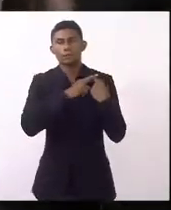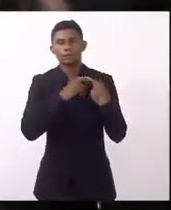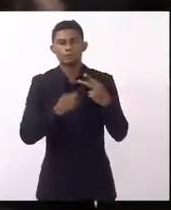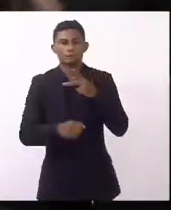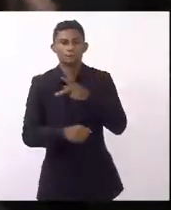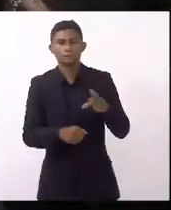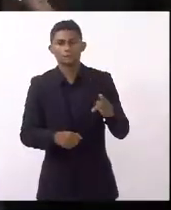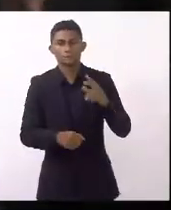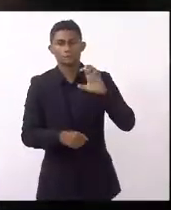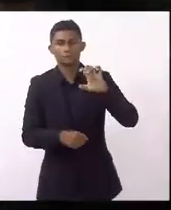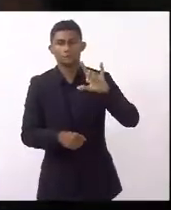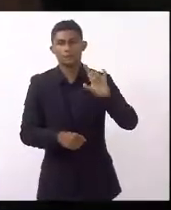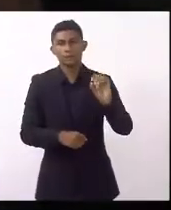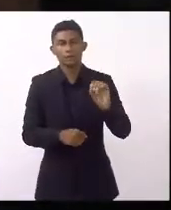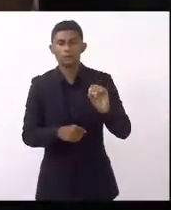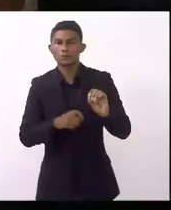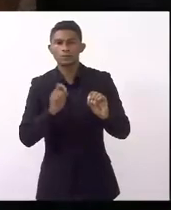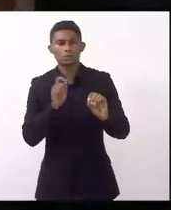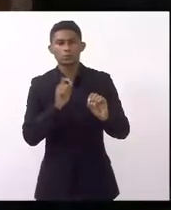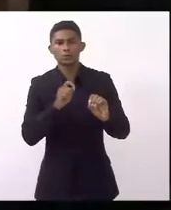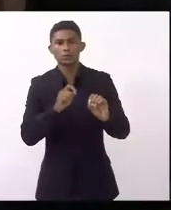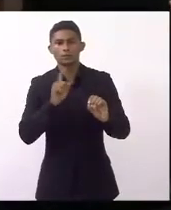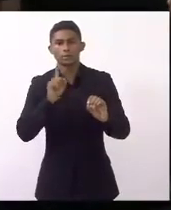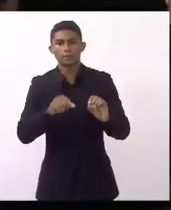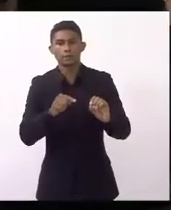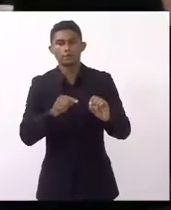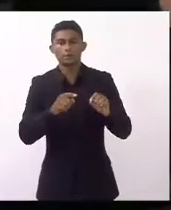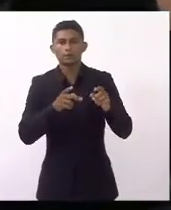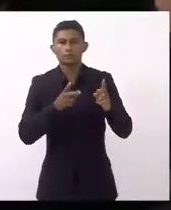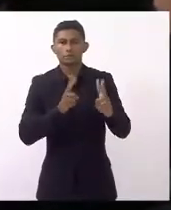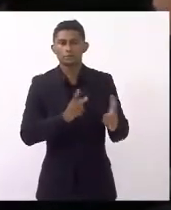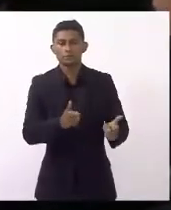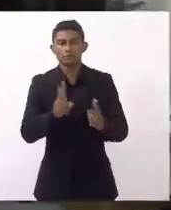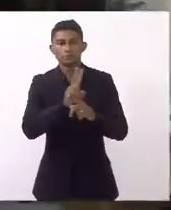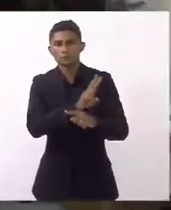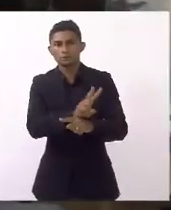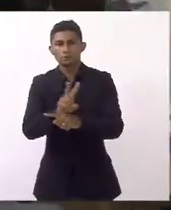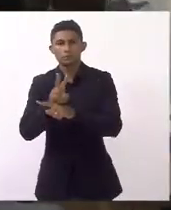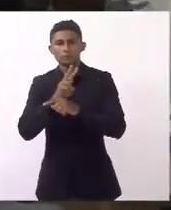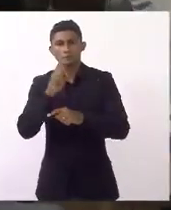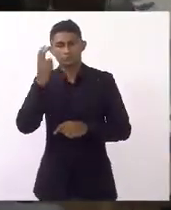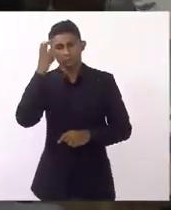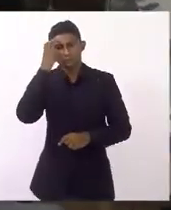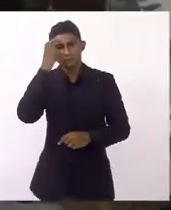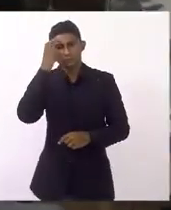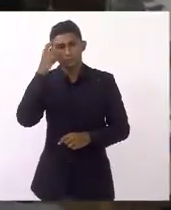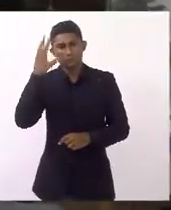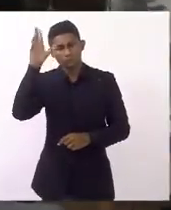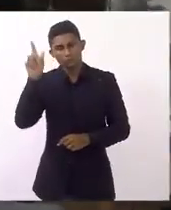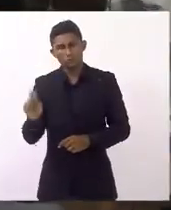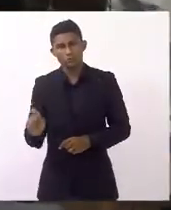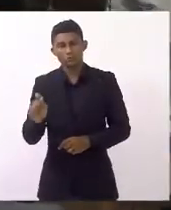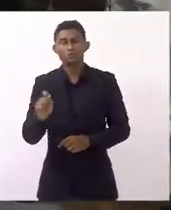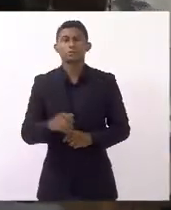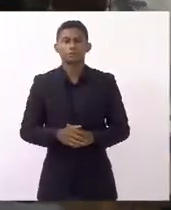série Oliveira é a preservação e valorização da cultura afrodescendente